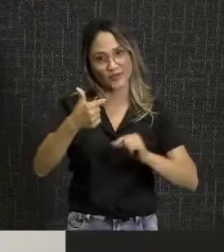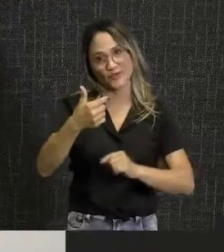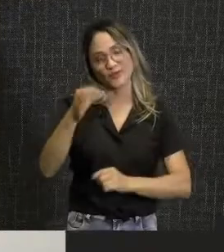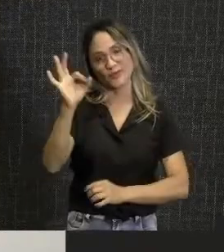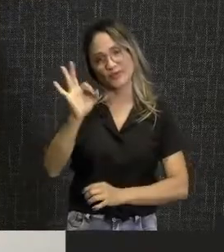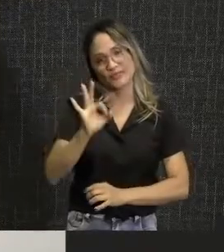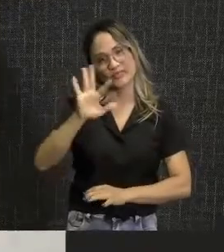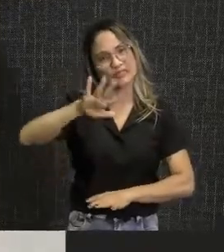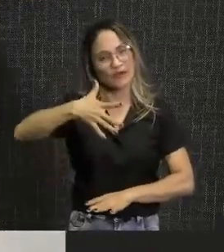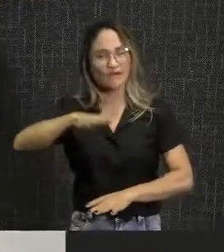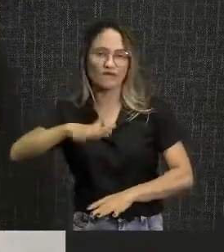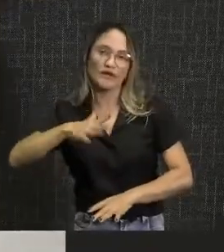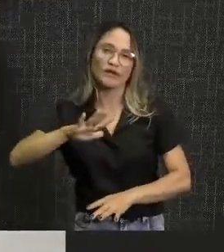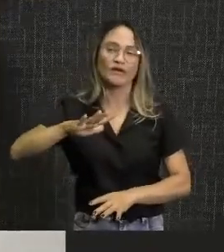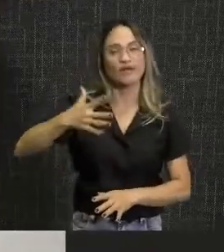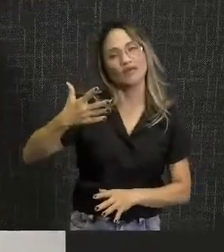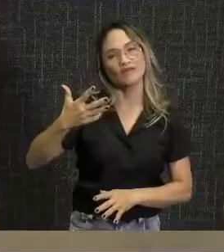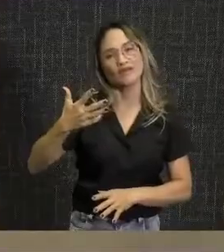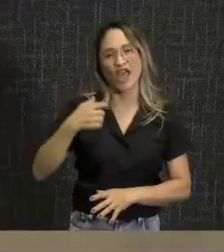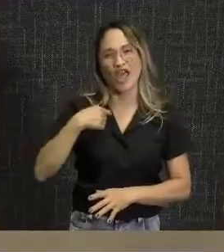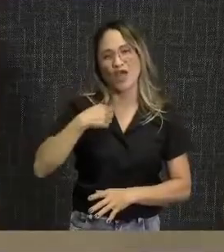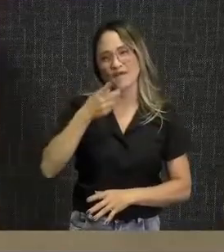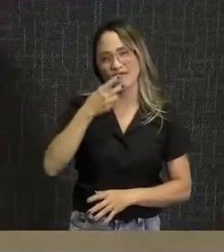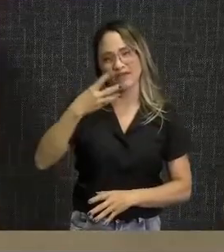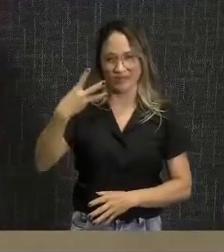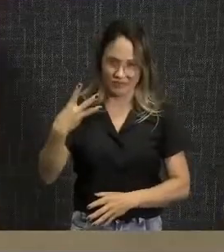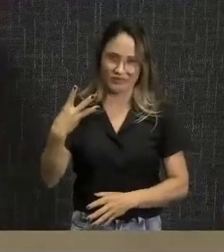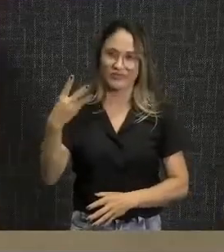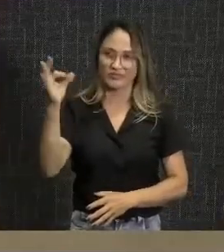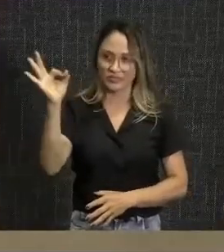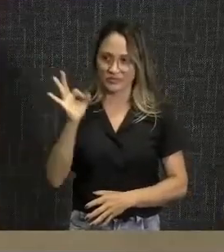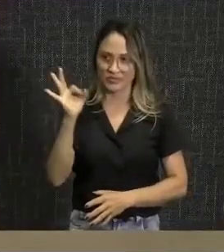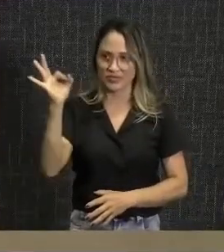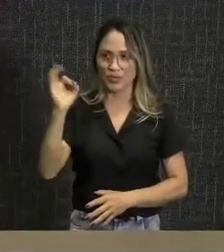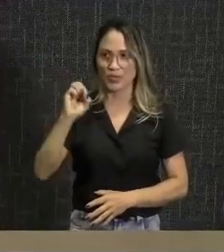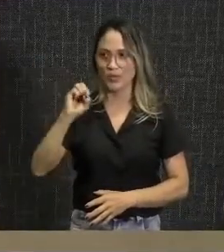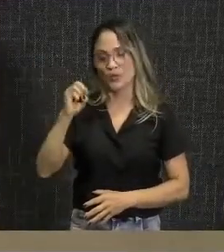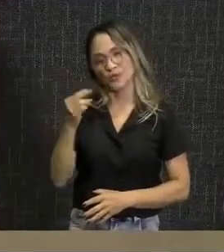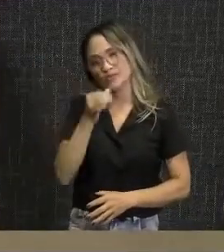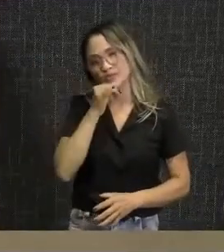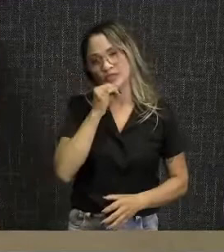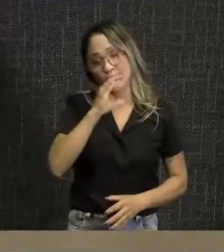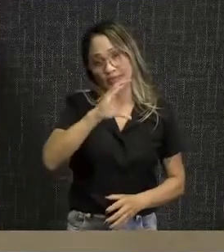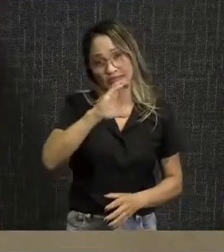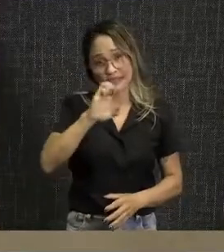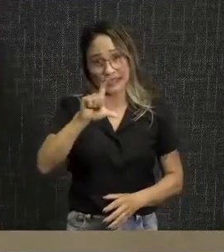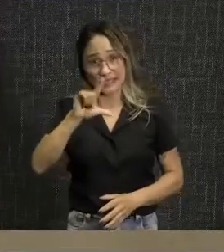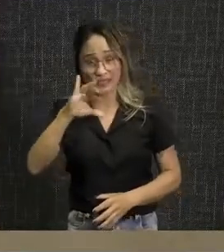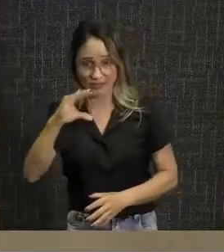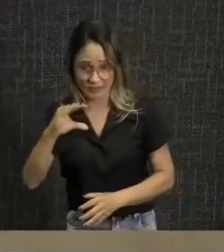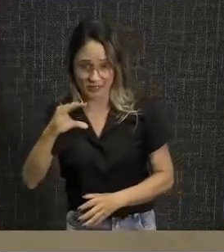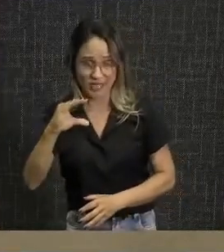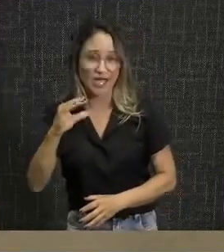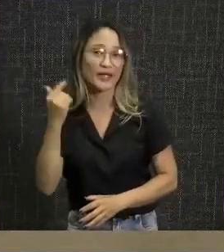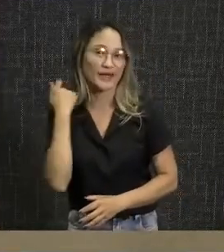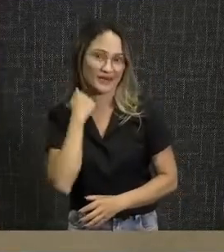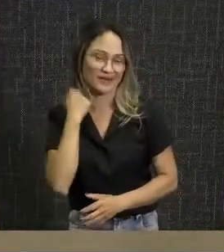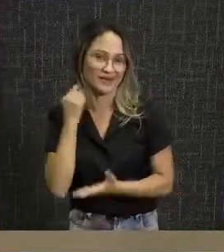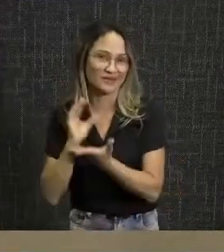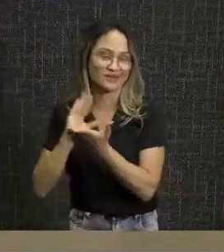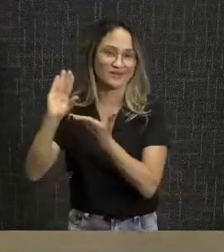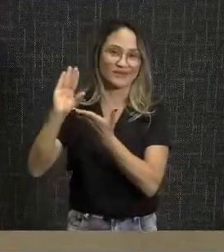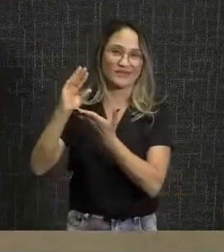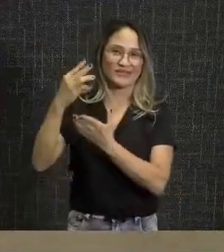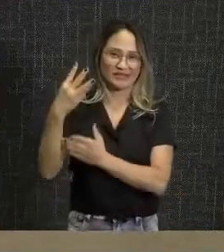2,9%, mas vamos colocar 3% aqui, tá? E também, com uma, olha só, uma Selic de 3 com um IPCA de 3